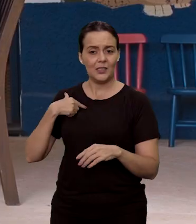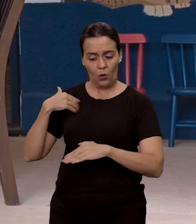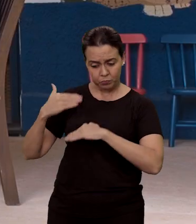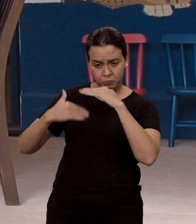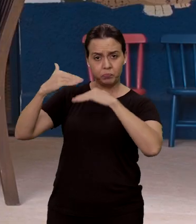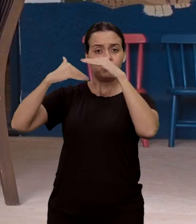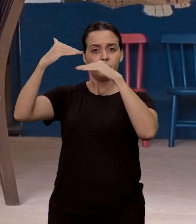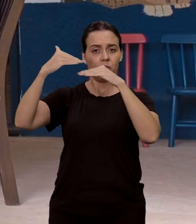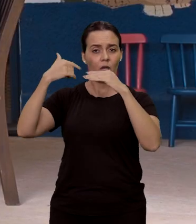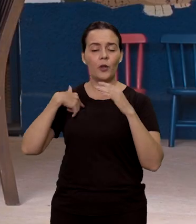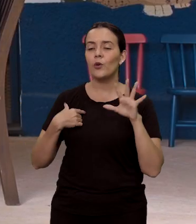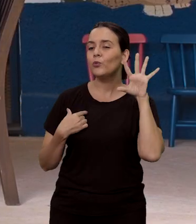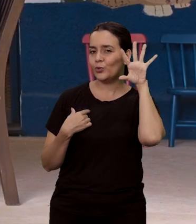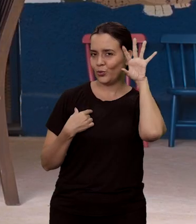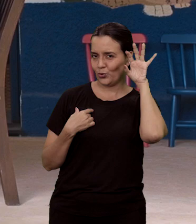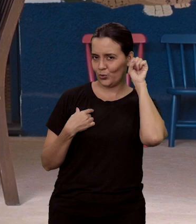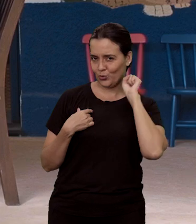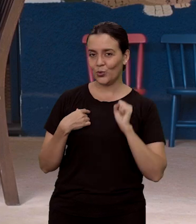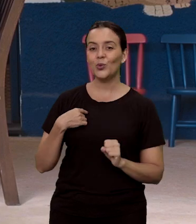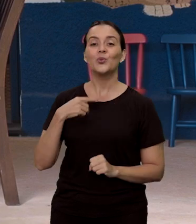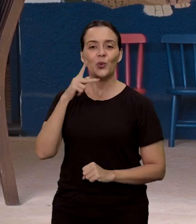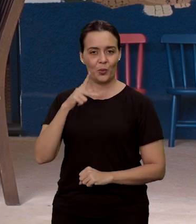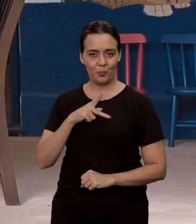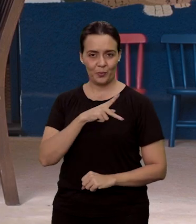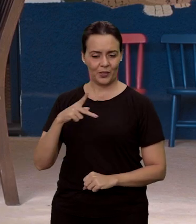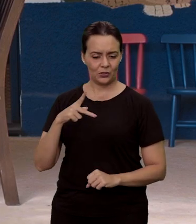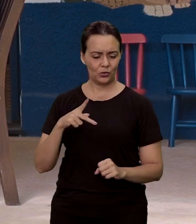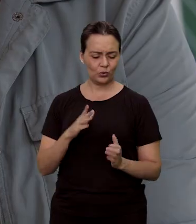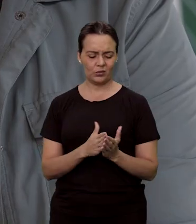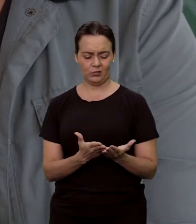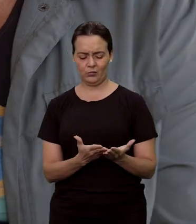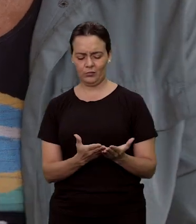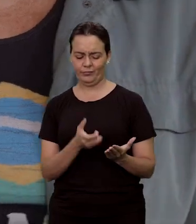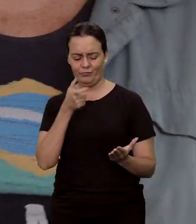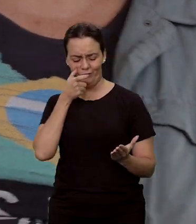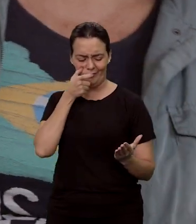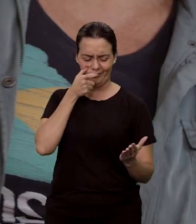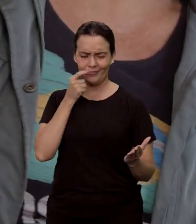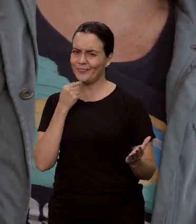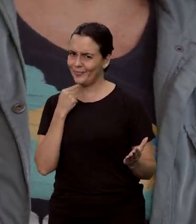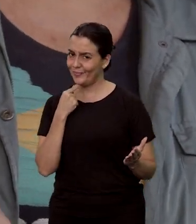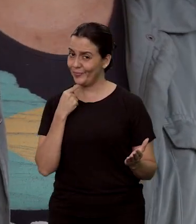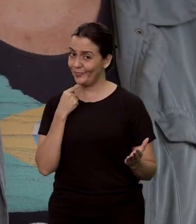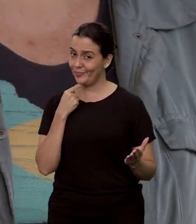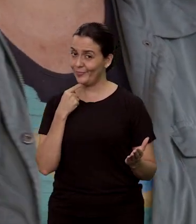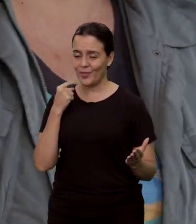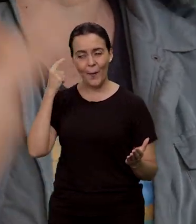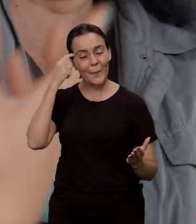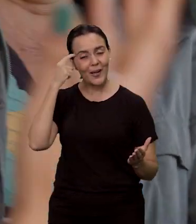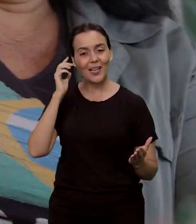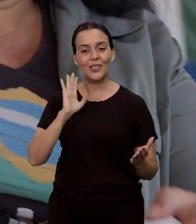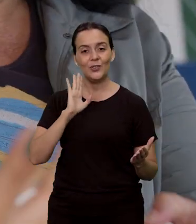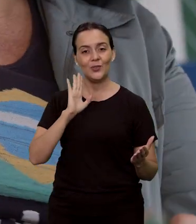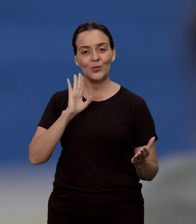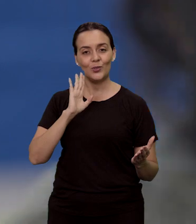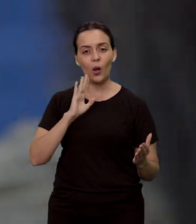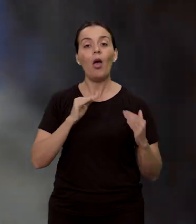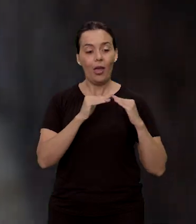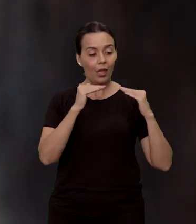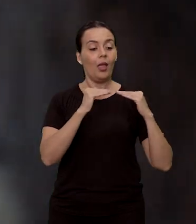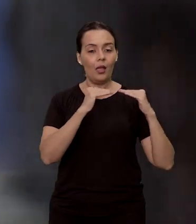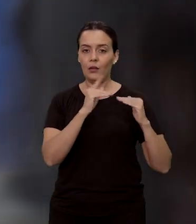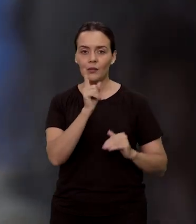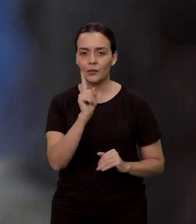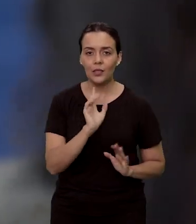progressista, uma evangélica que escuta o meu pastor, abro minha Bíblia e falo, será que está de acordo? Que tá certo? Que não é muitas vezes o que acontece